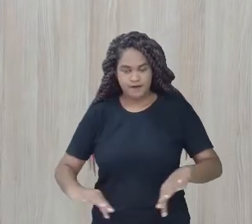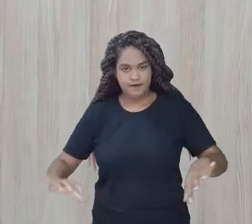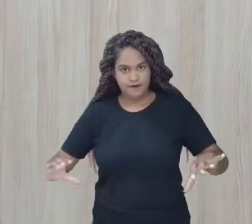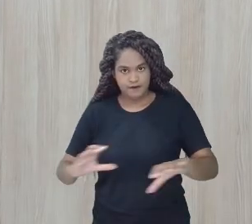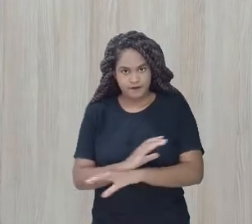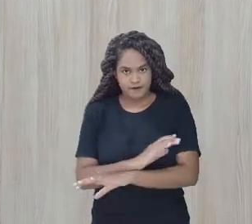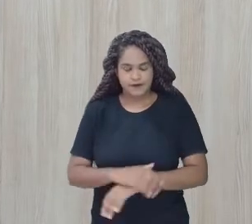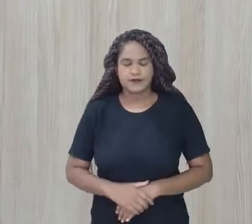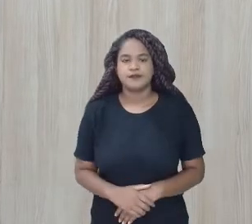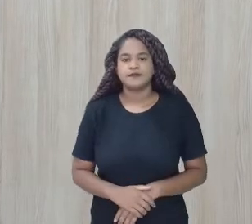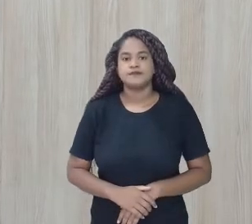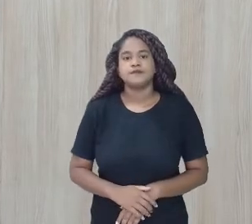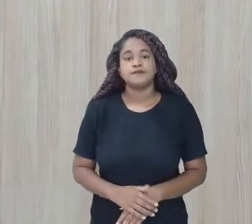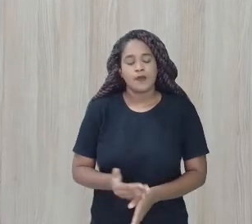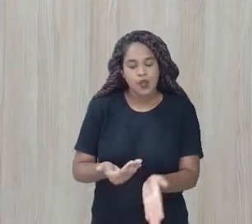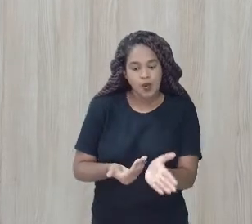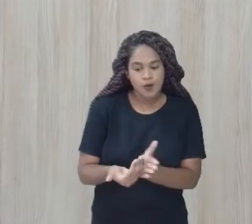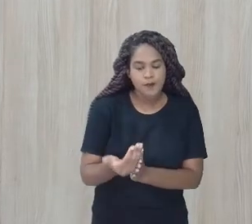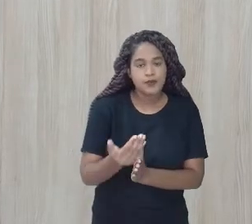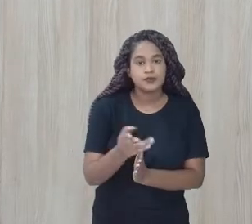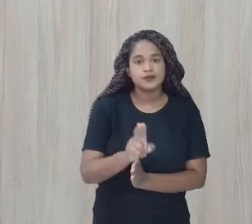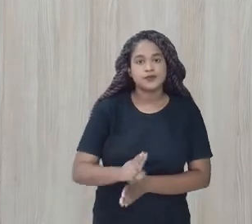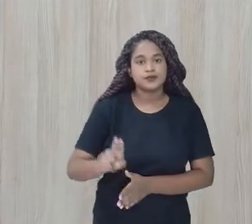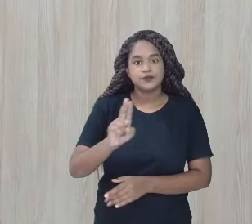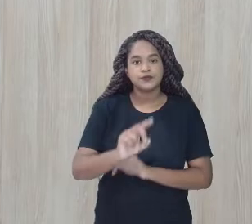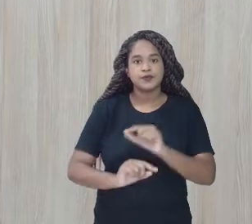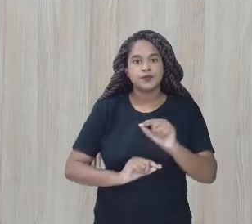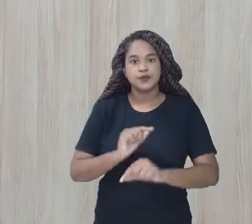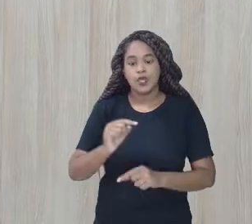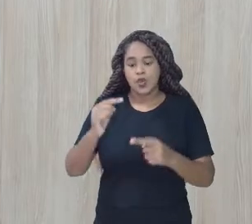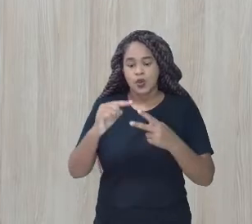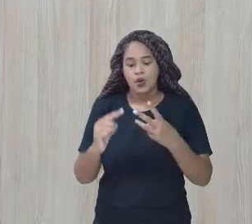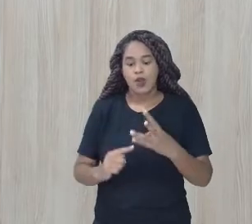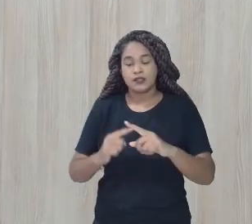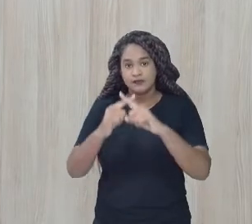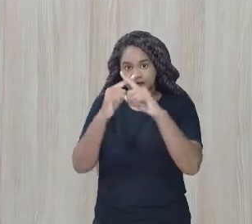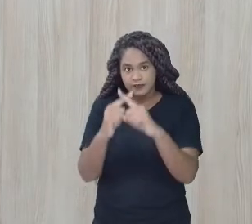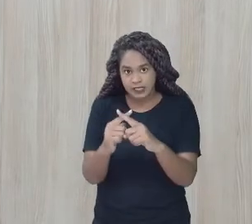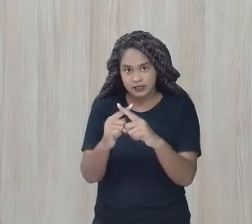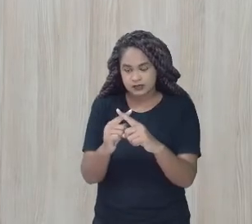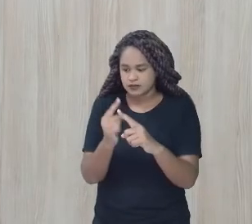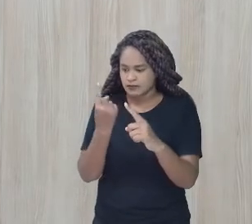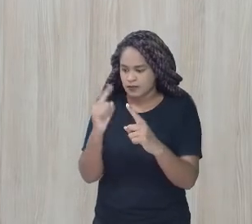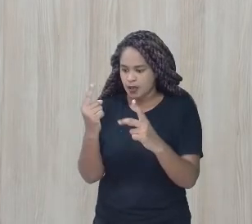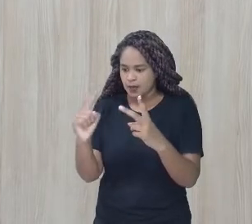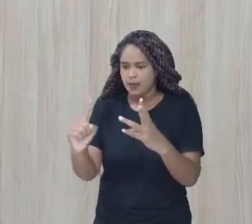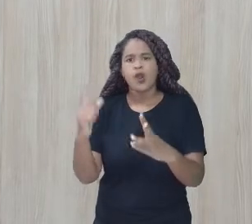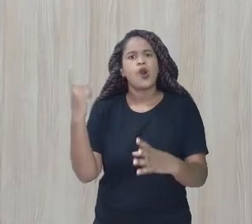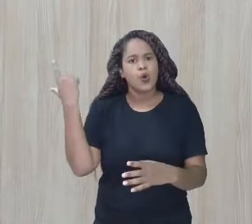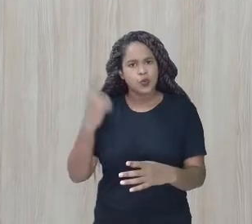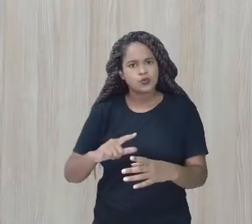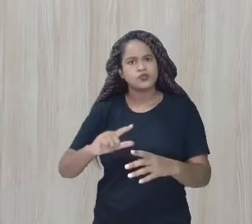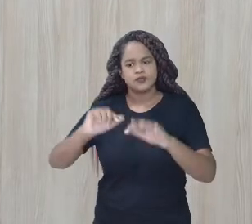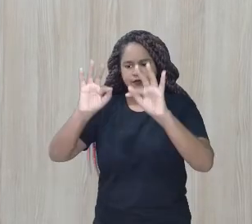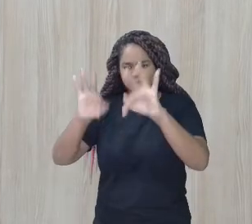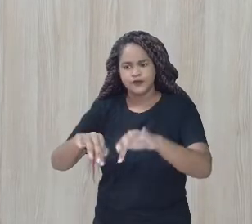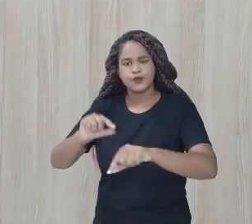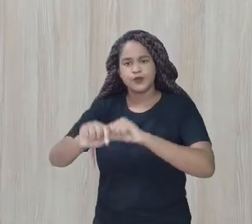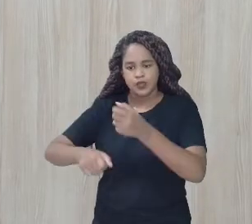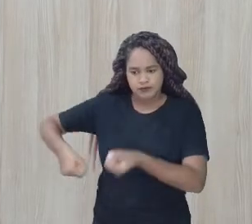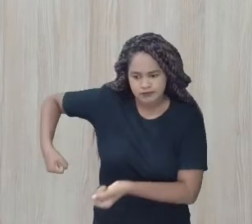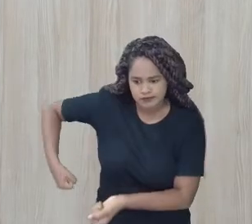primeira situação em que a gente usou os 4 bloquinhos de avance, a gente conseguiu o objetivo final, que era remover a